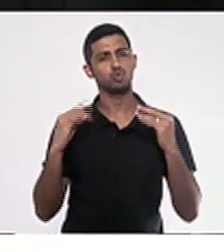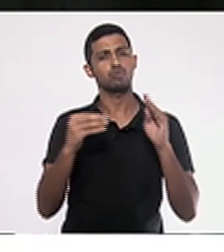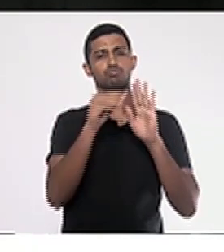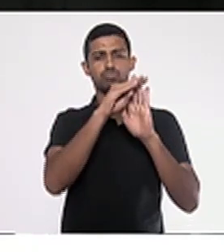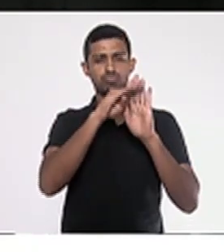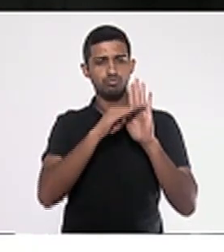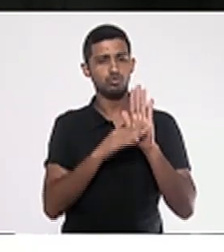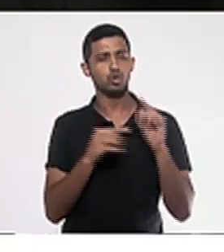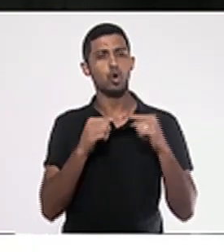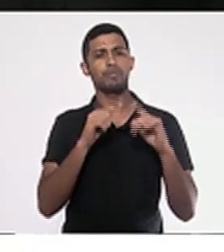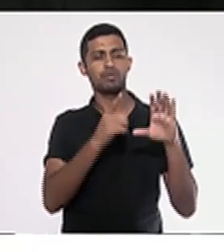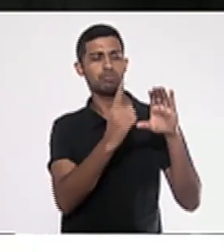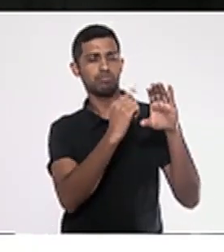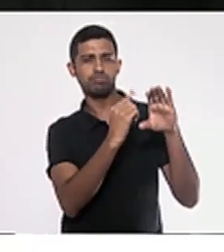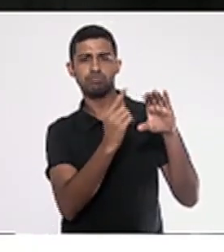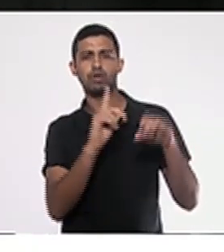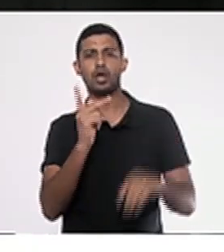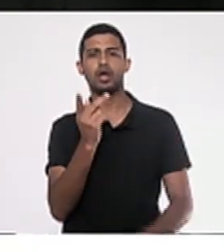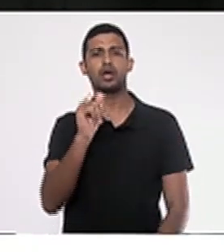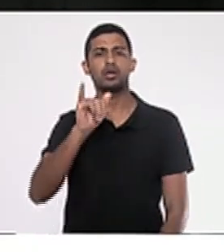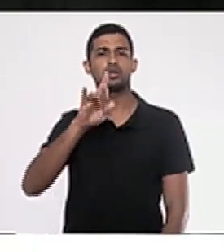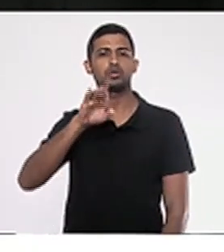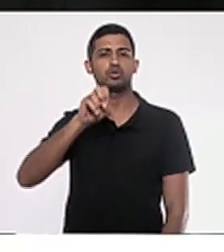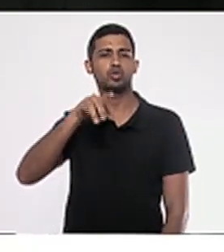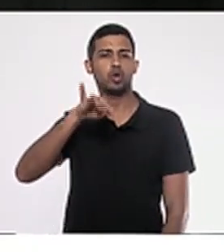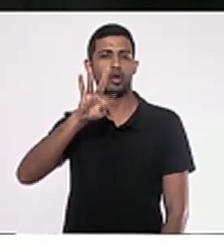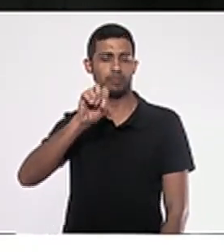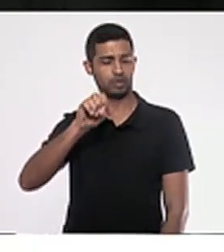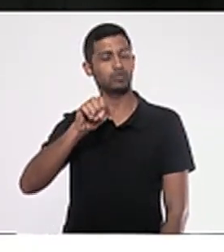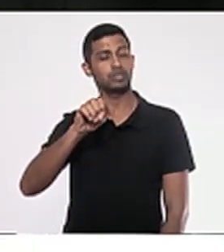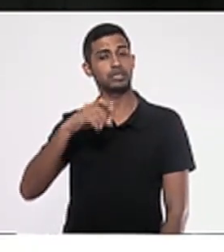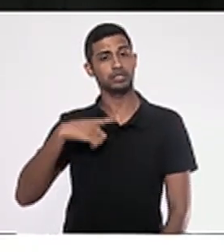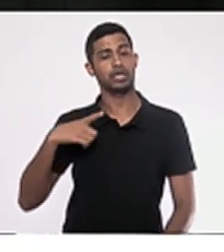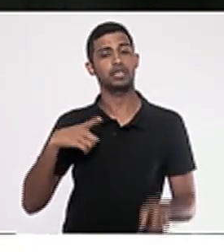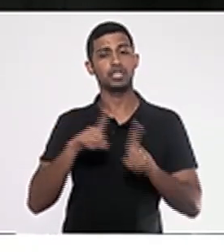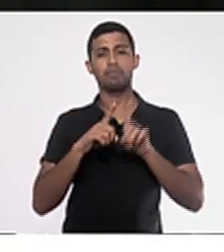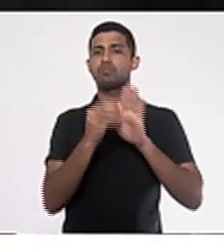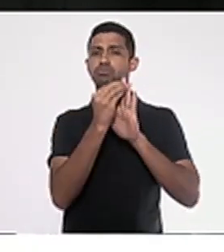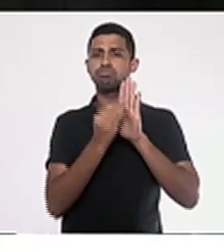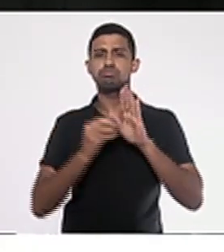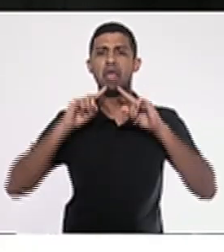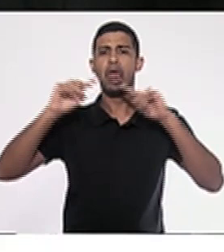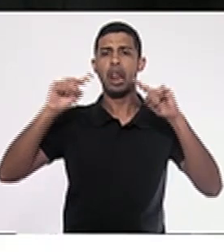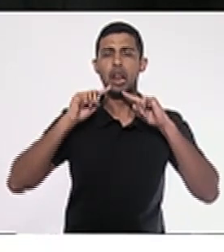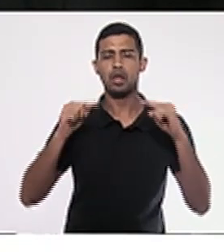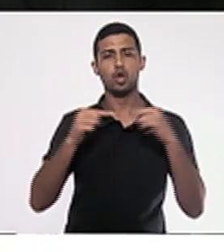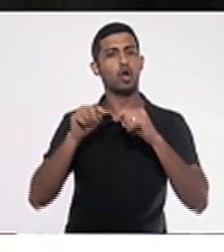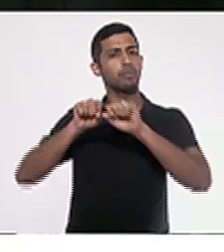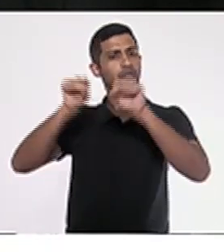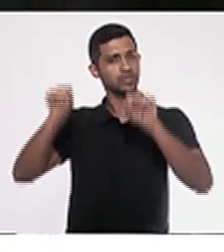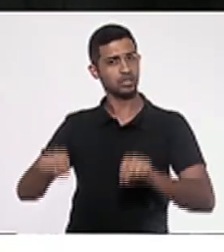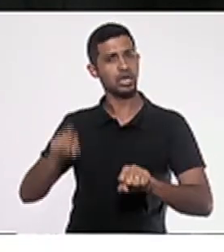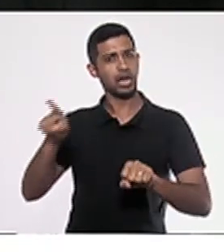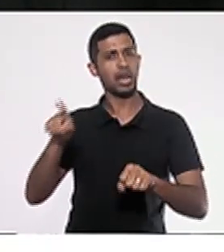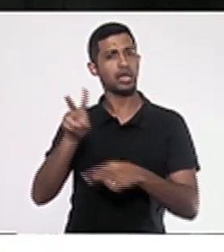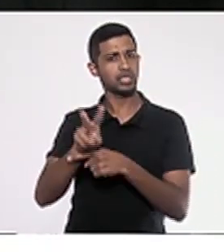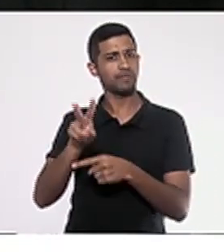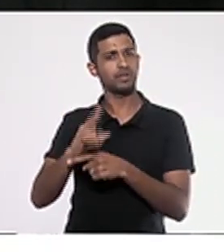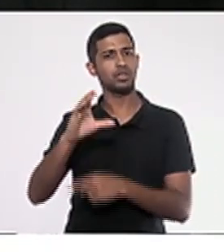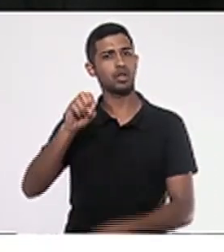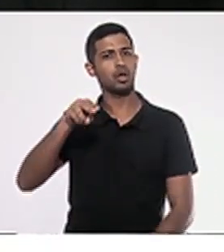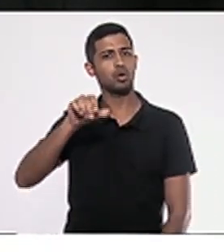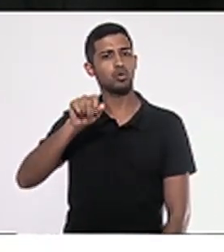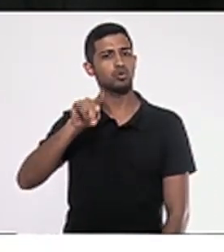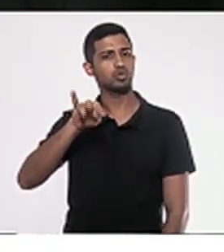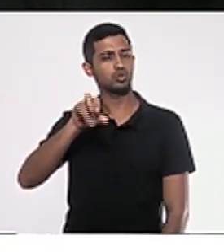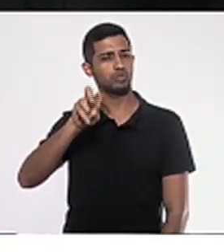sobre os hidrômetros. Reclamações também a gente trouxe de sistemas de defesa do consumidor sobre essa